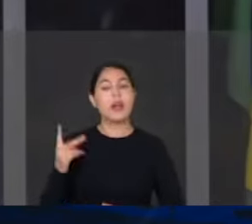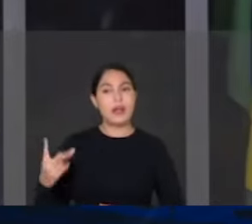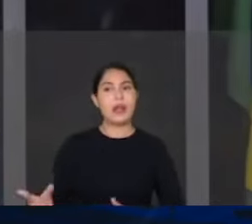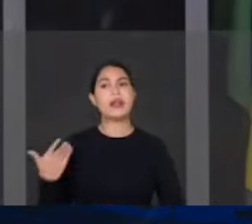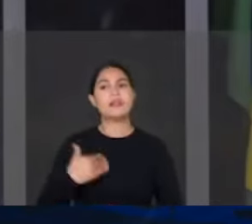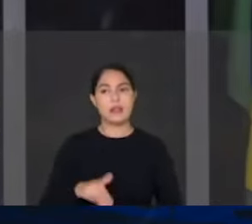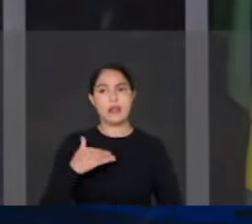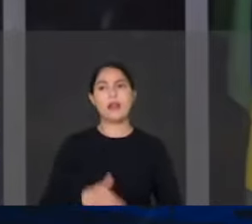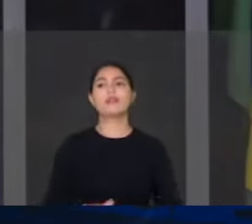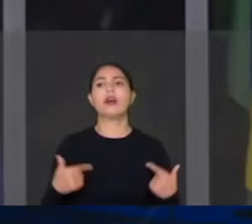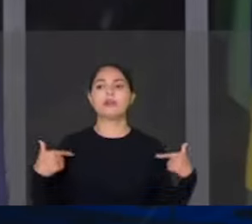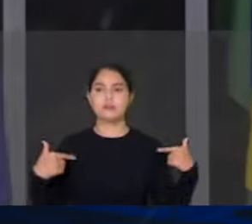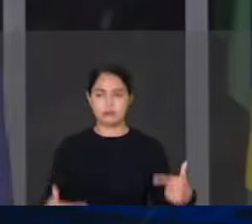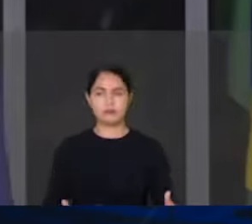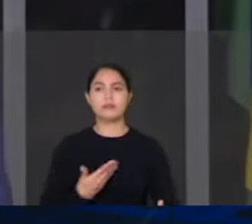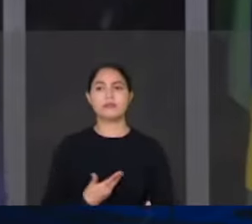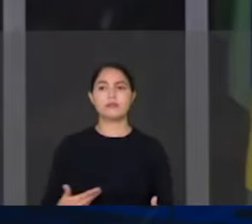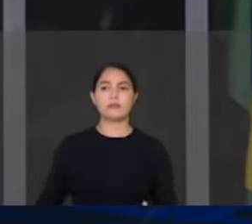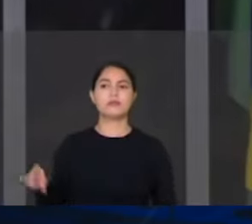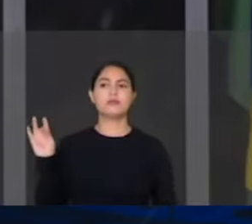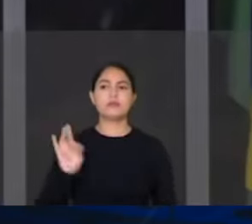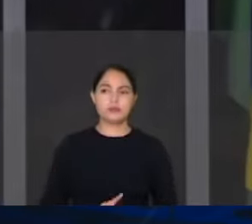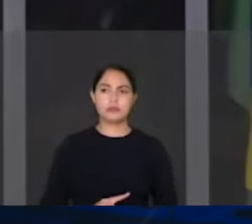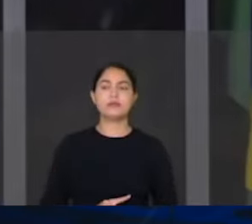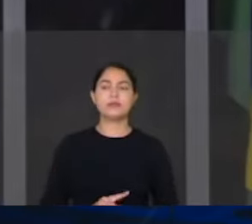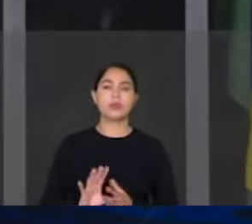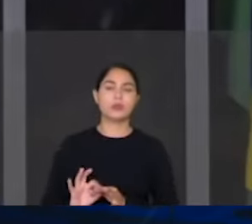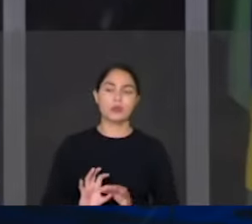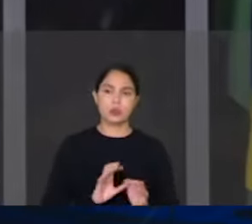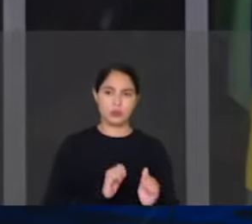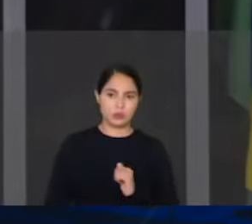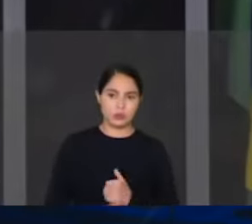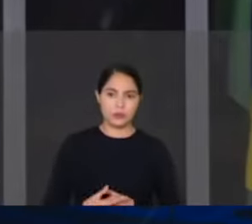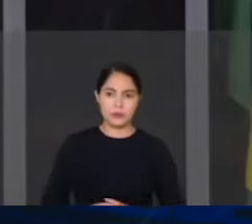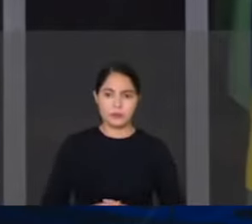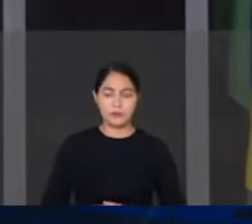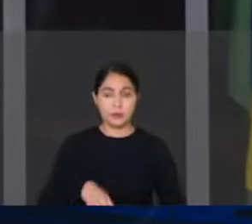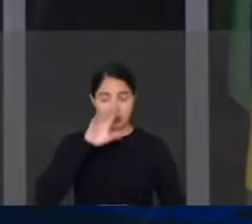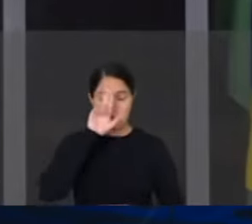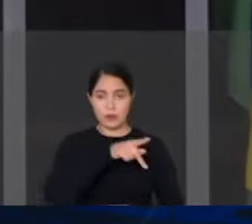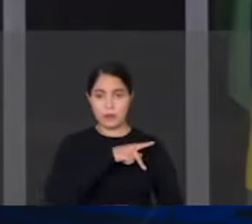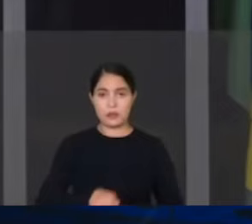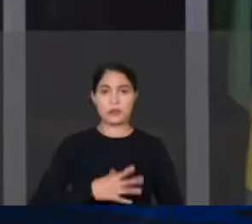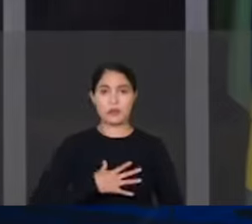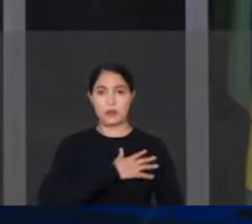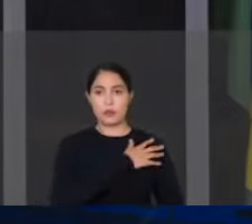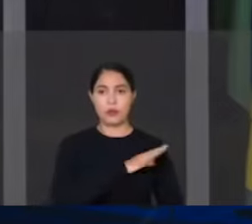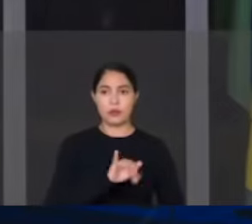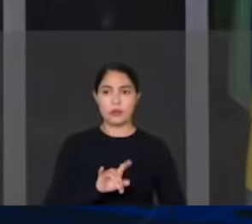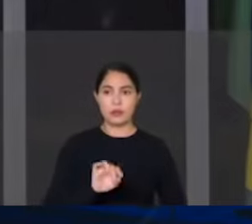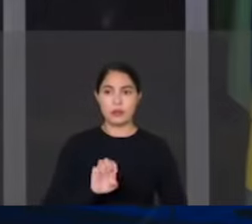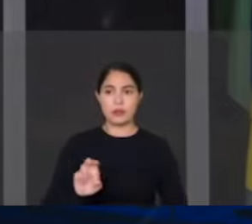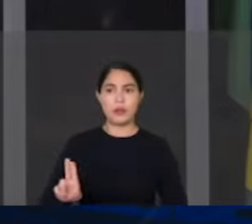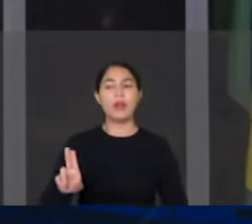com atividade pública exclusiva para o Paradesporto. Presidente Coronel Tadeu, a Secretaria Nacional de Esporte conseguiu